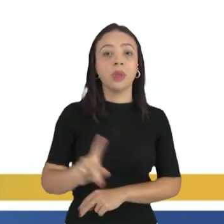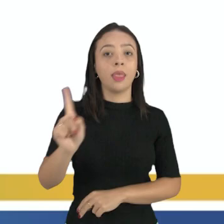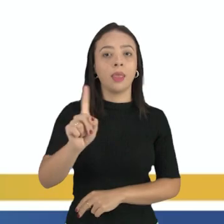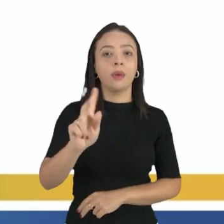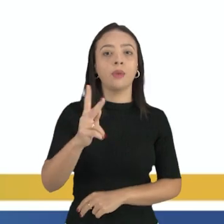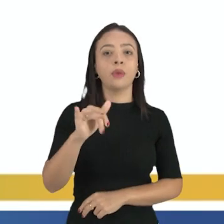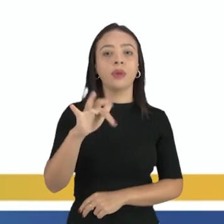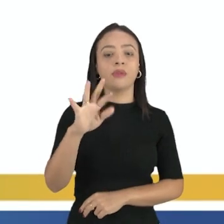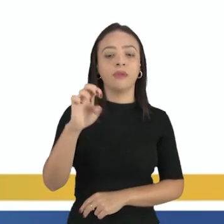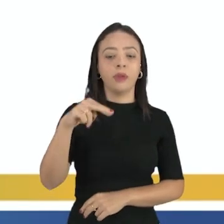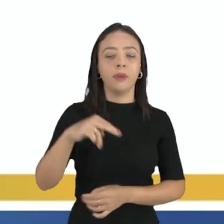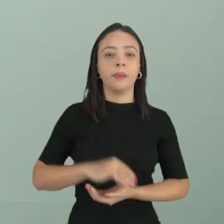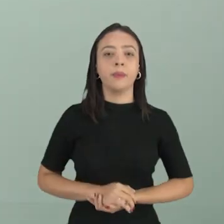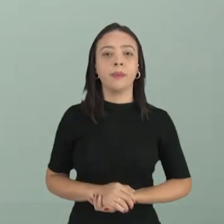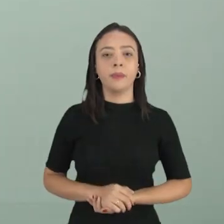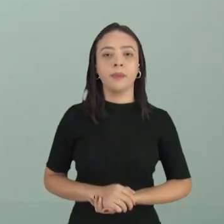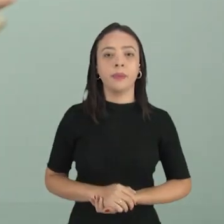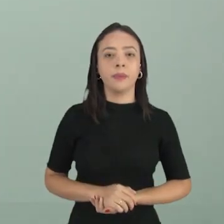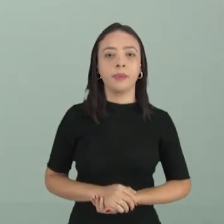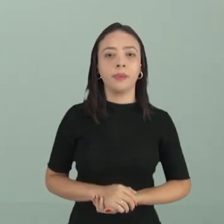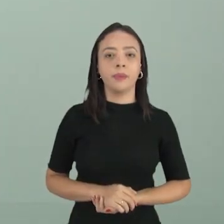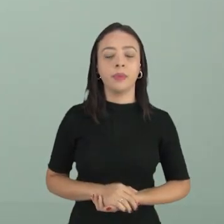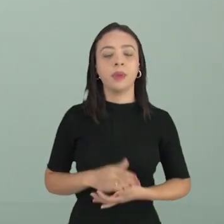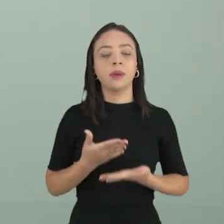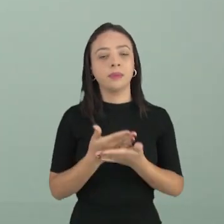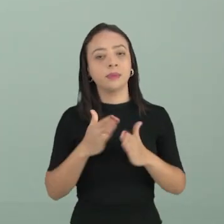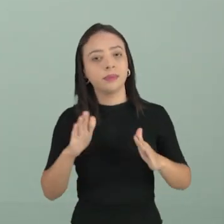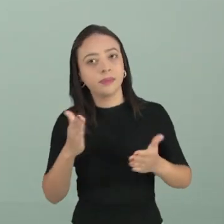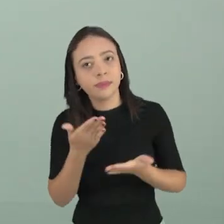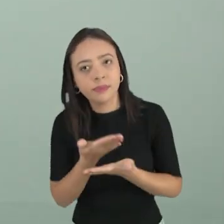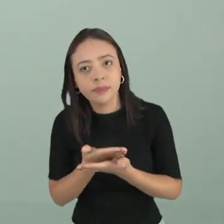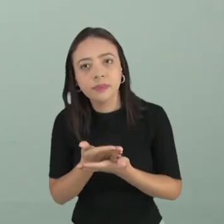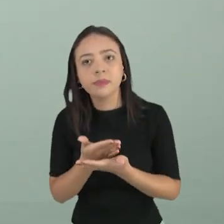ok? Então, no mais é isso.